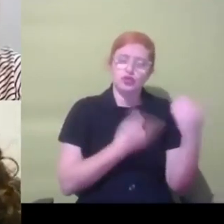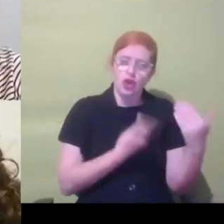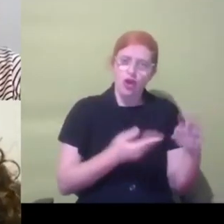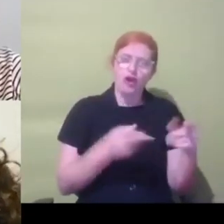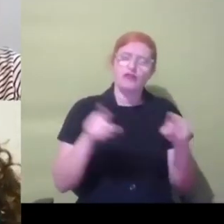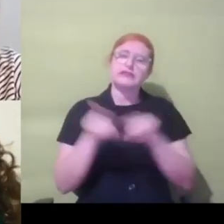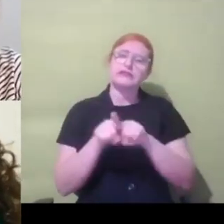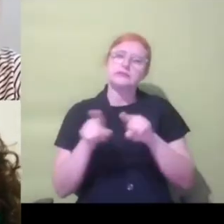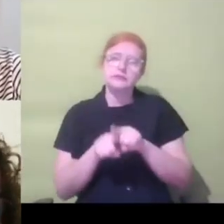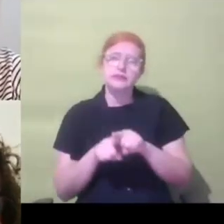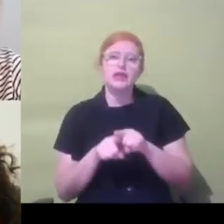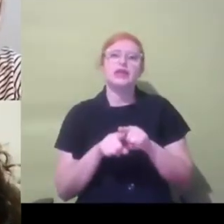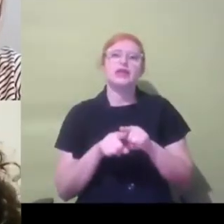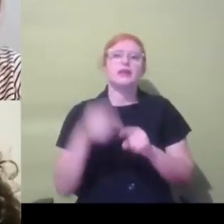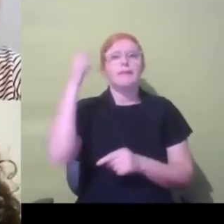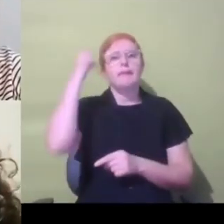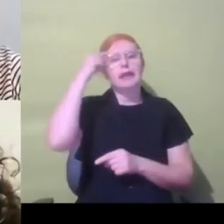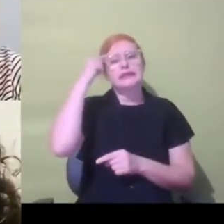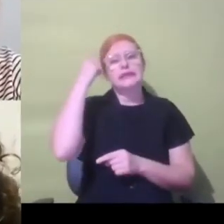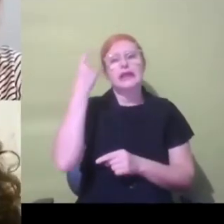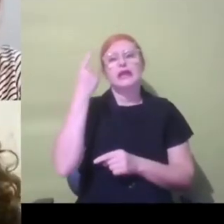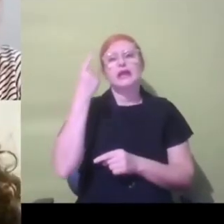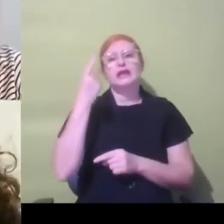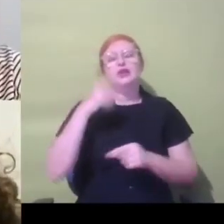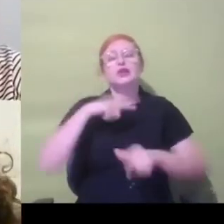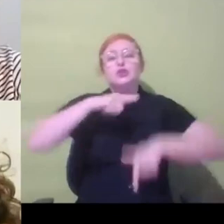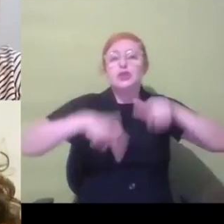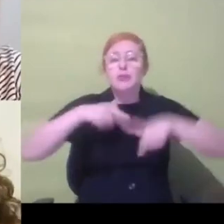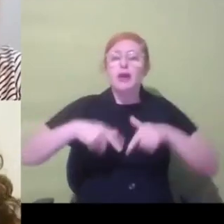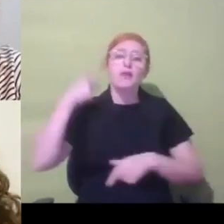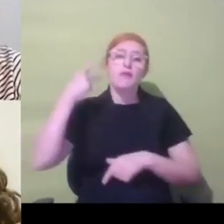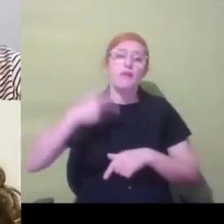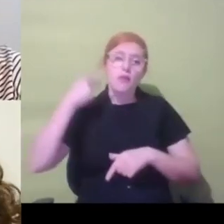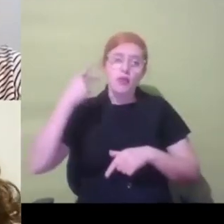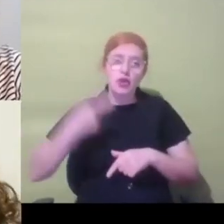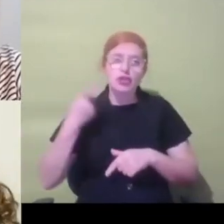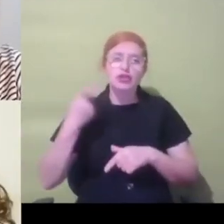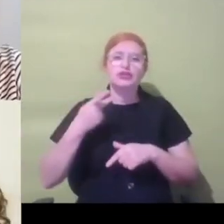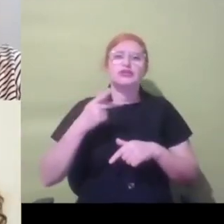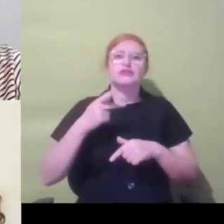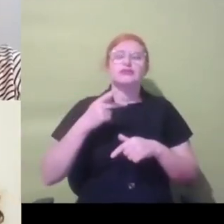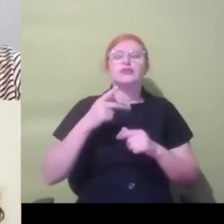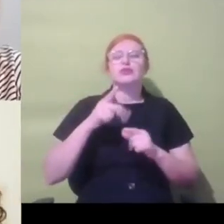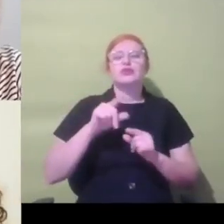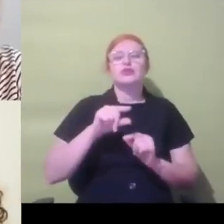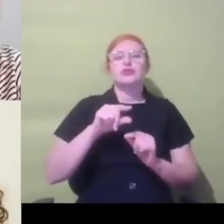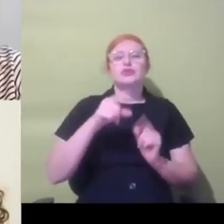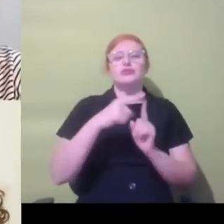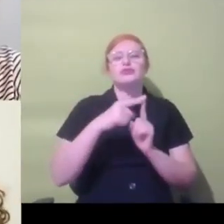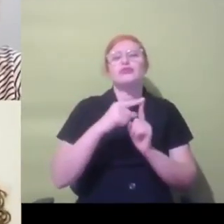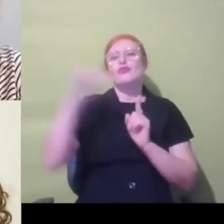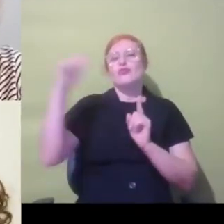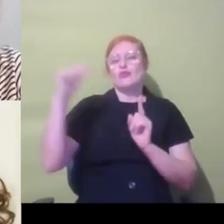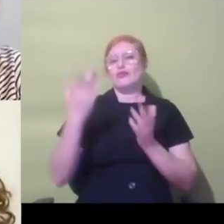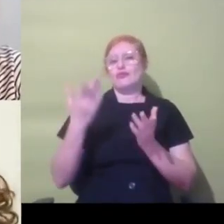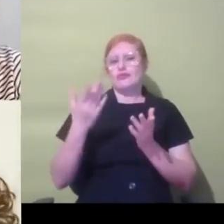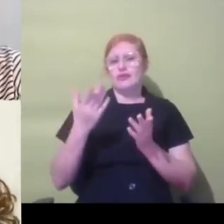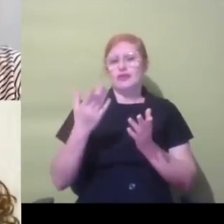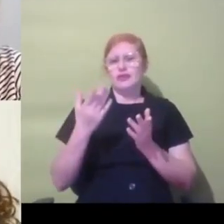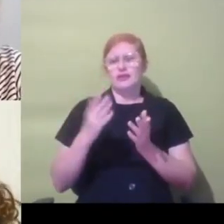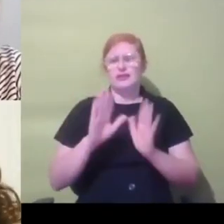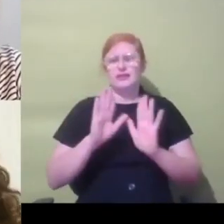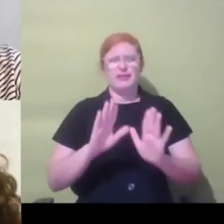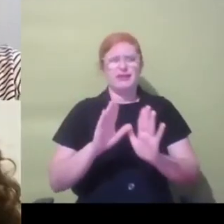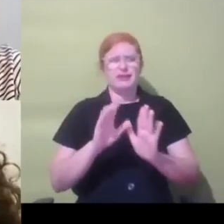pensa também Sim. em um tipo de atuação política muito personalista, né? E a Uhum. gente busca algo que está muito